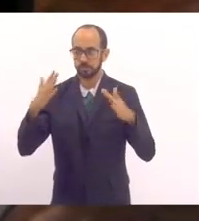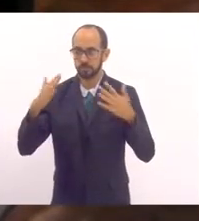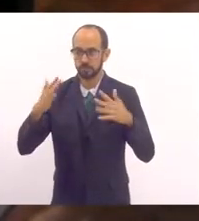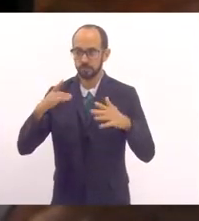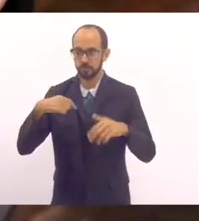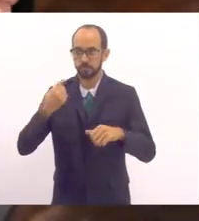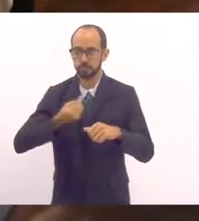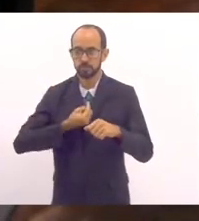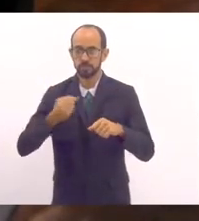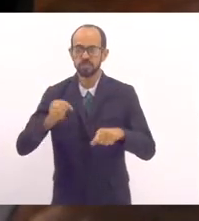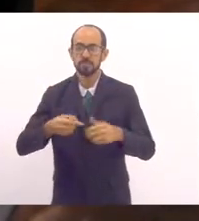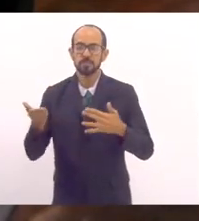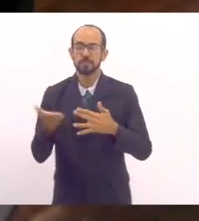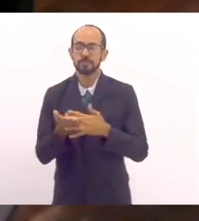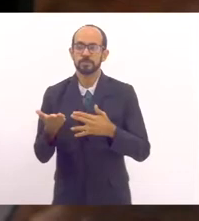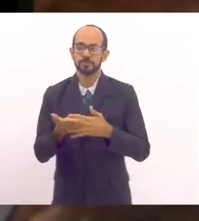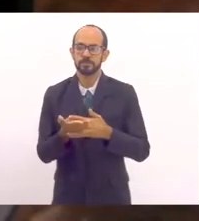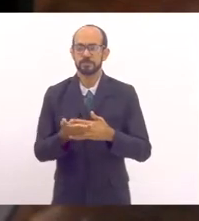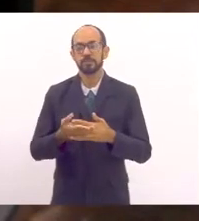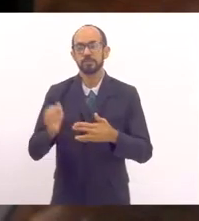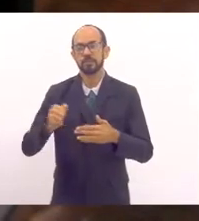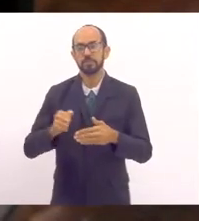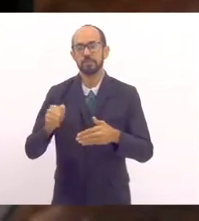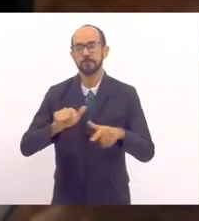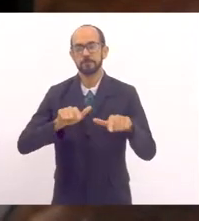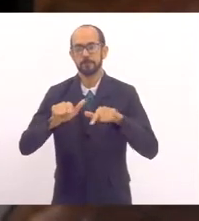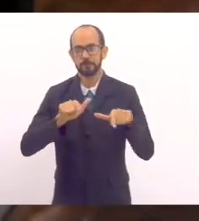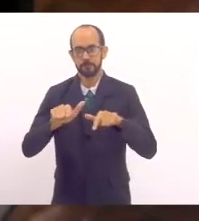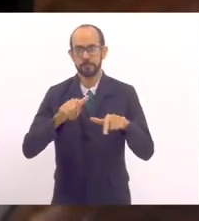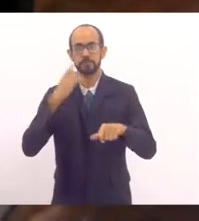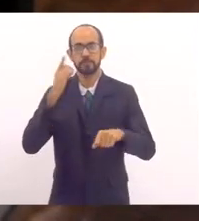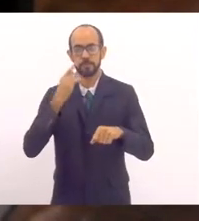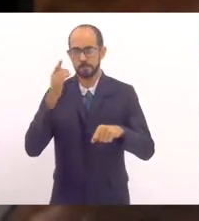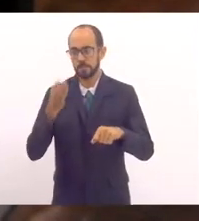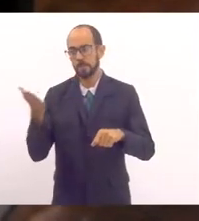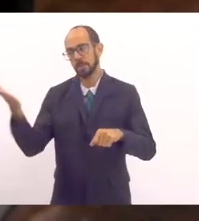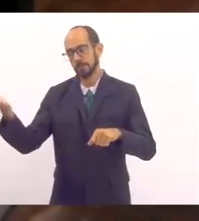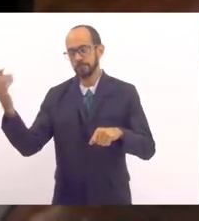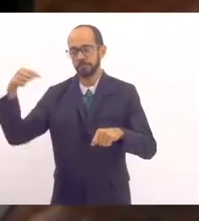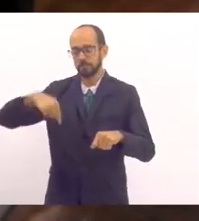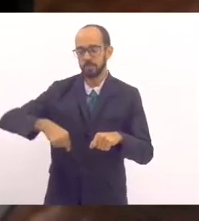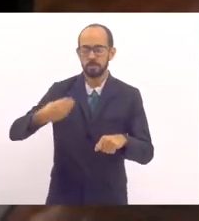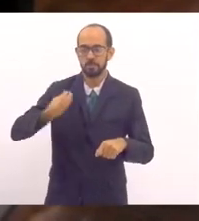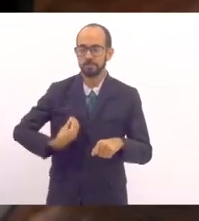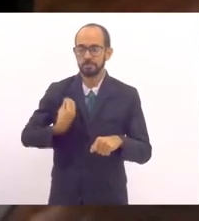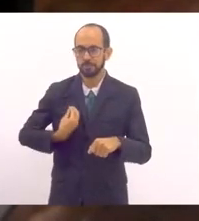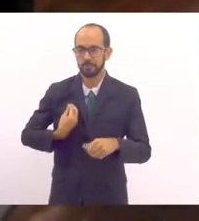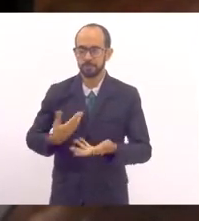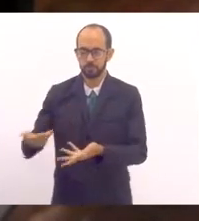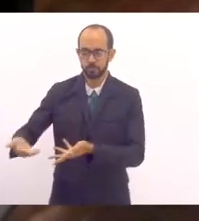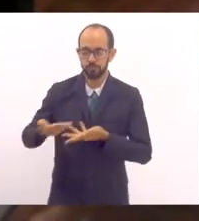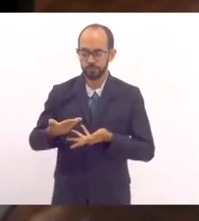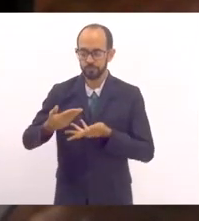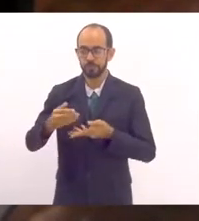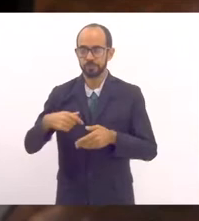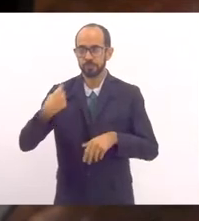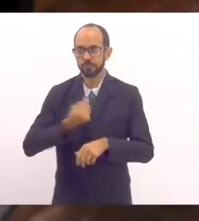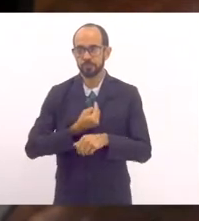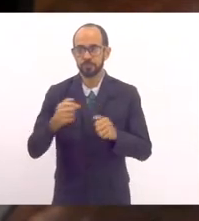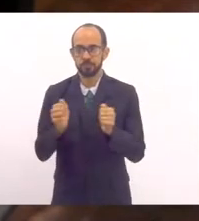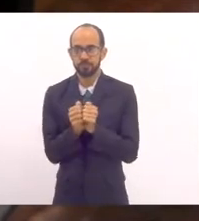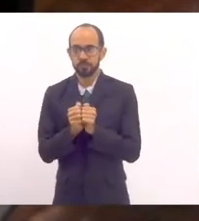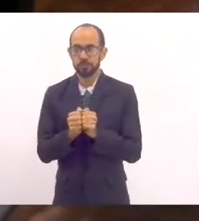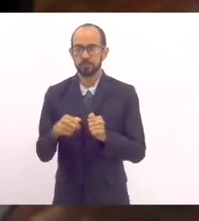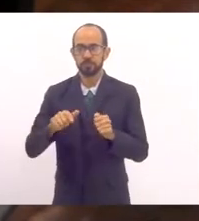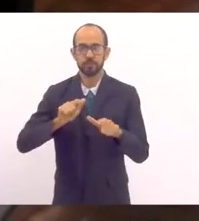num recesso, né, parlamentar, e a senhora está aqui trabalhando, convidando os parceiros, né, para estarem com a gente. A gente trabalha o ano